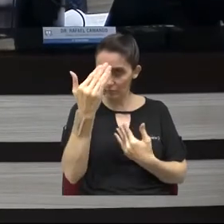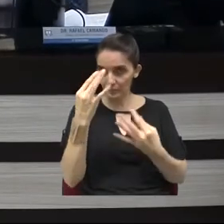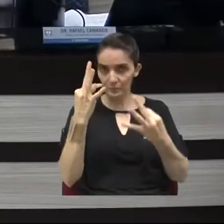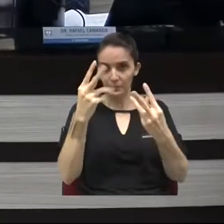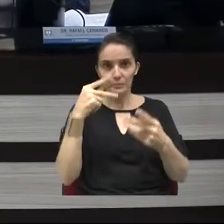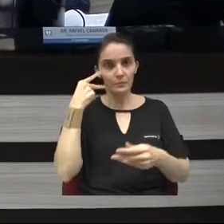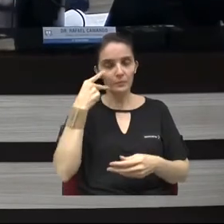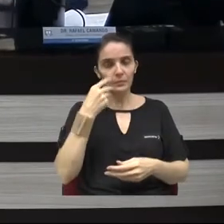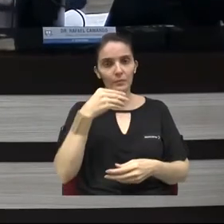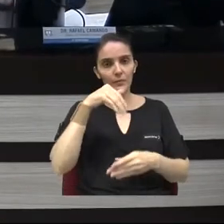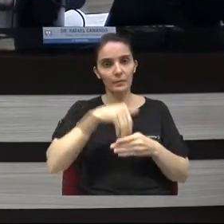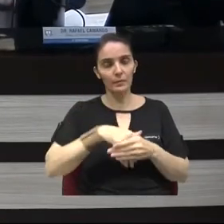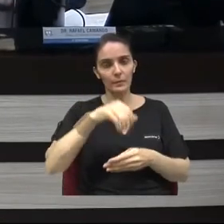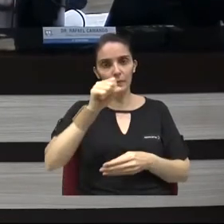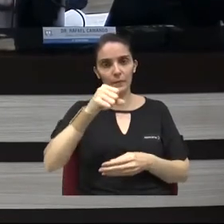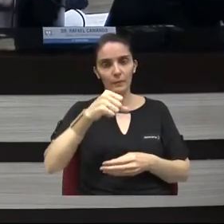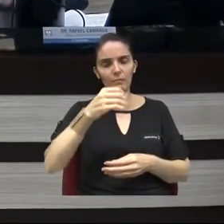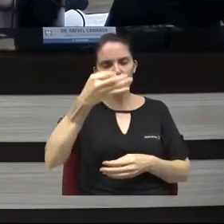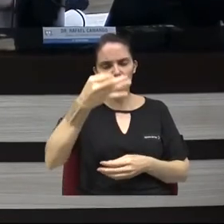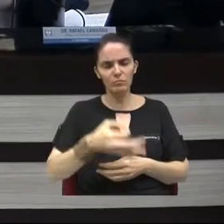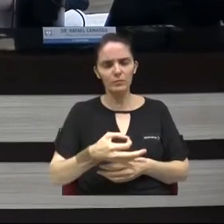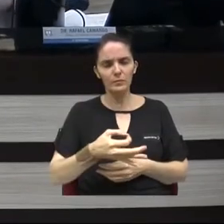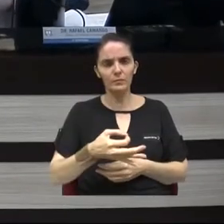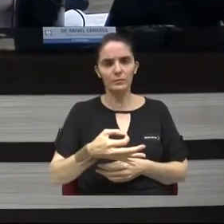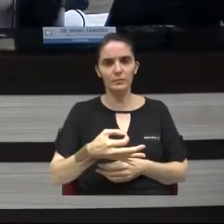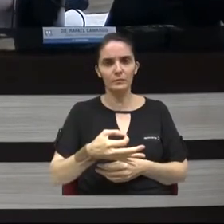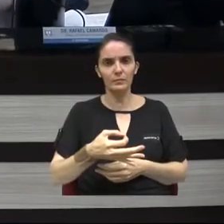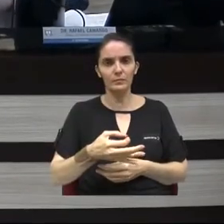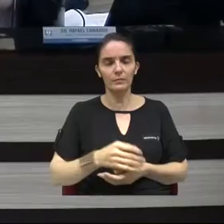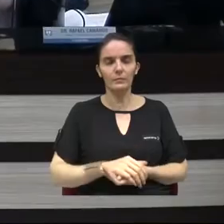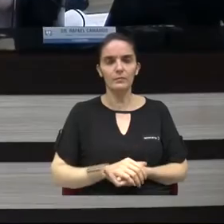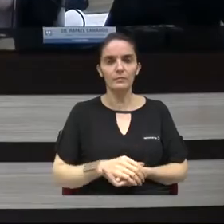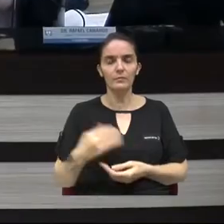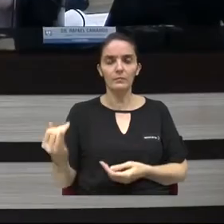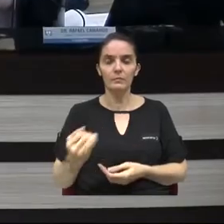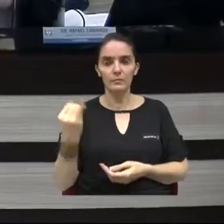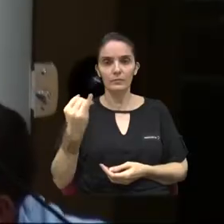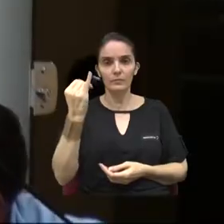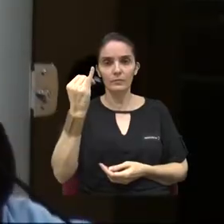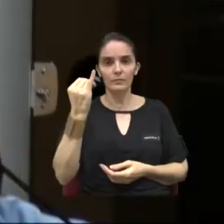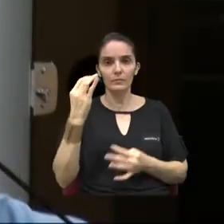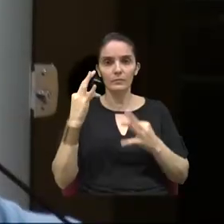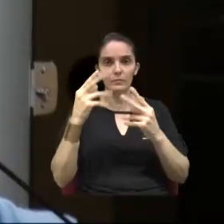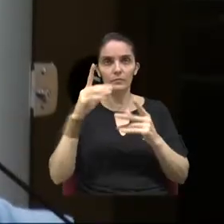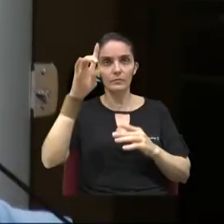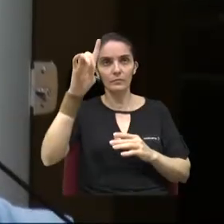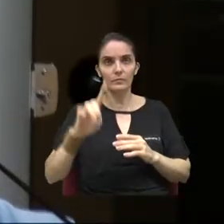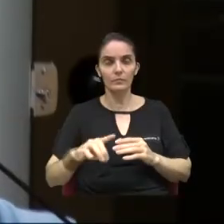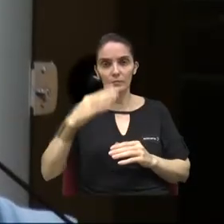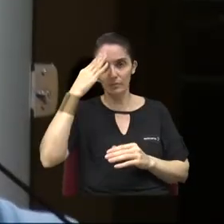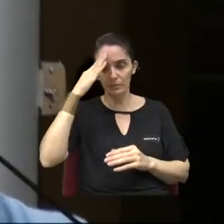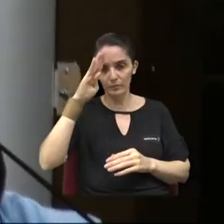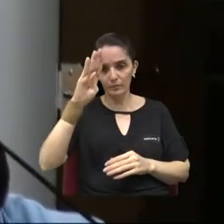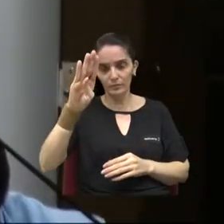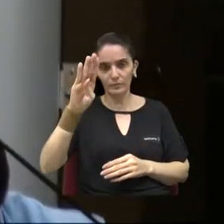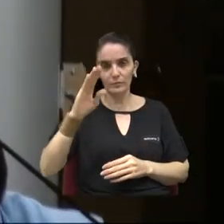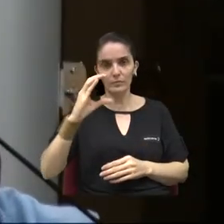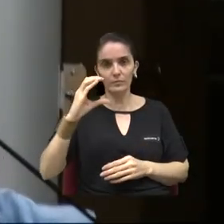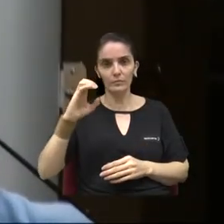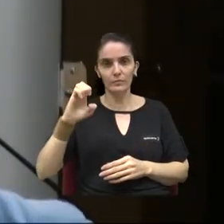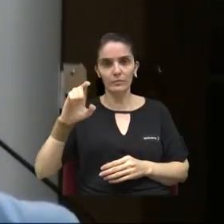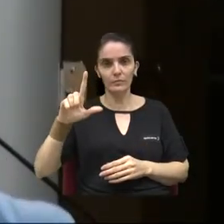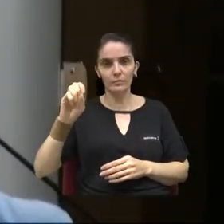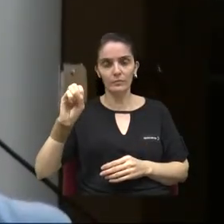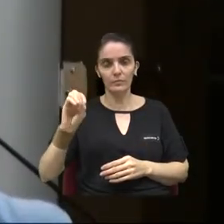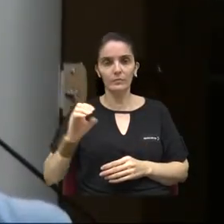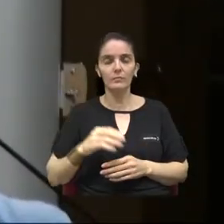vereadores que votaram nesse projeto. Eu tenho certeza que é uma importância grande para toda a diretoria, principalmente pelo Celso Potec,